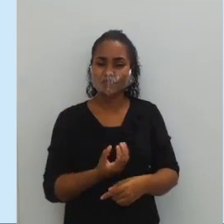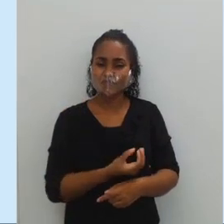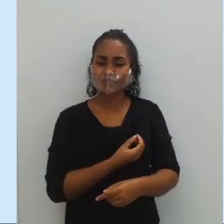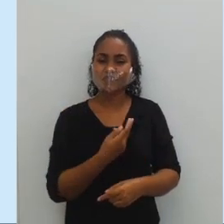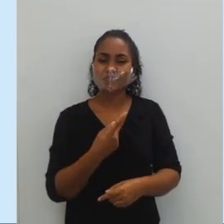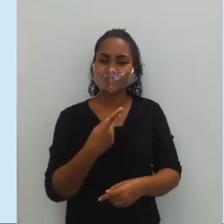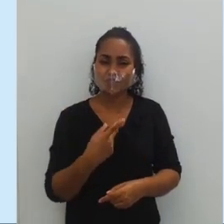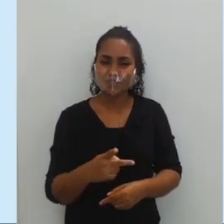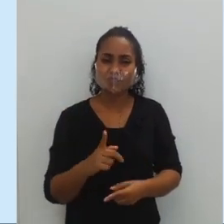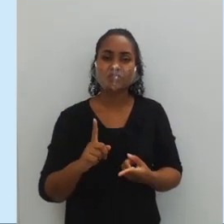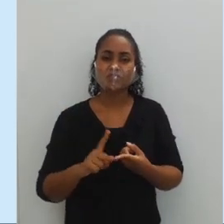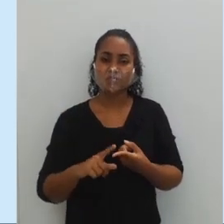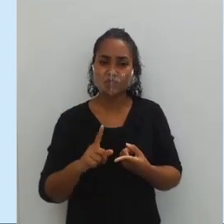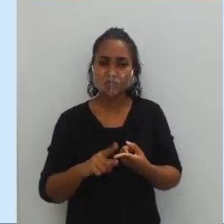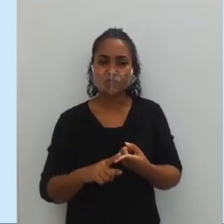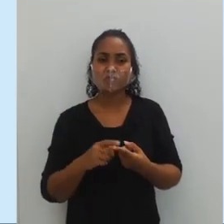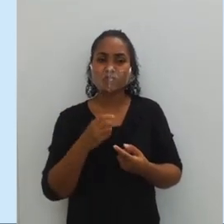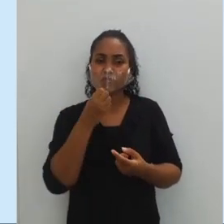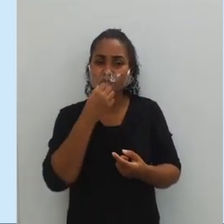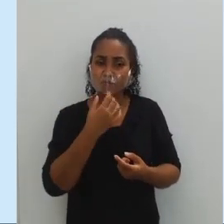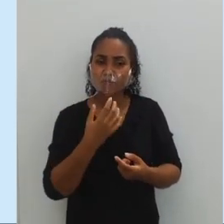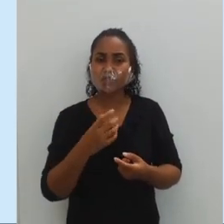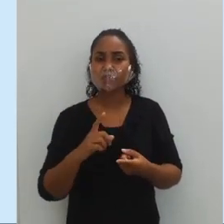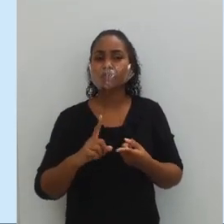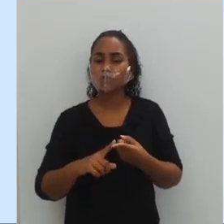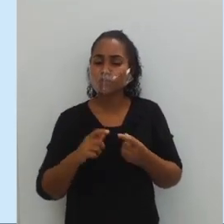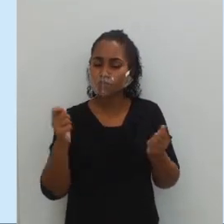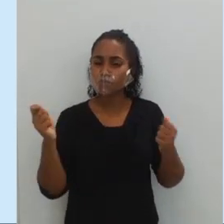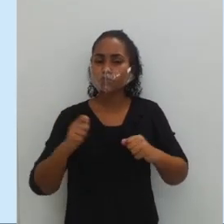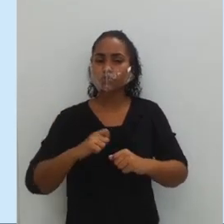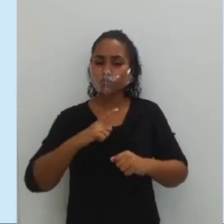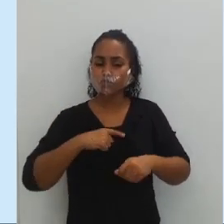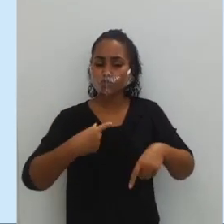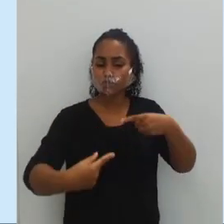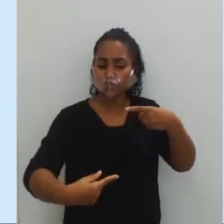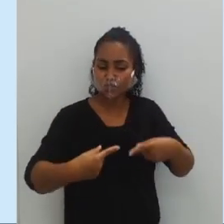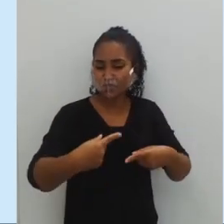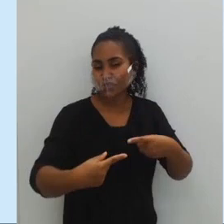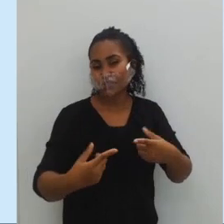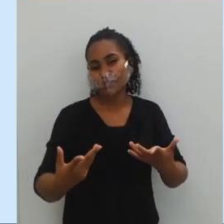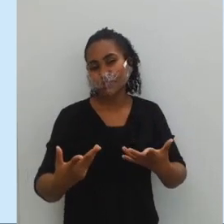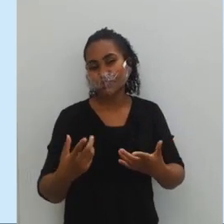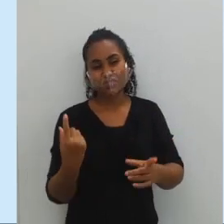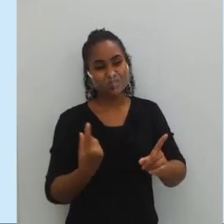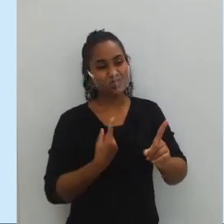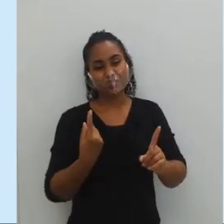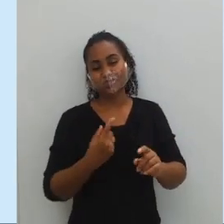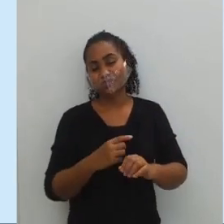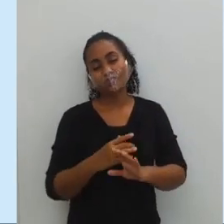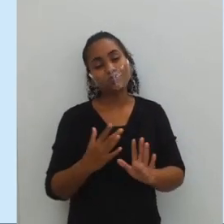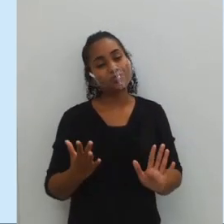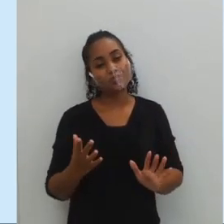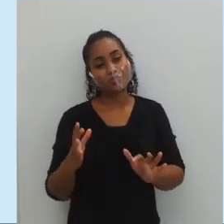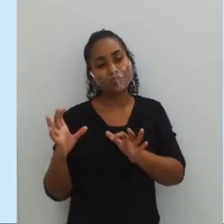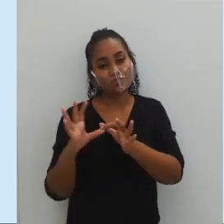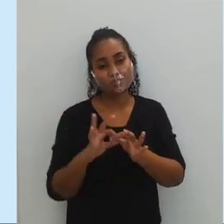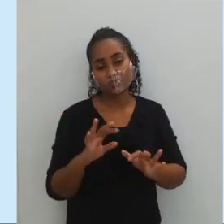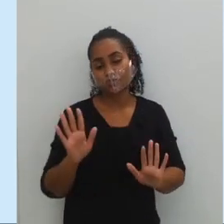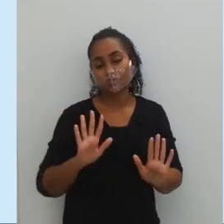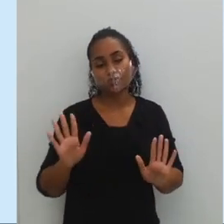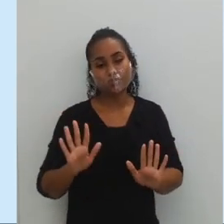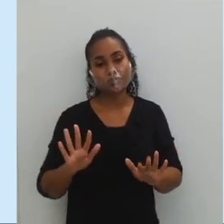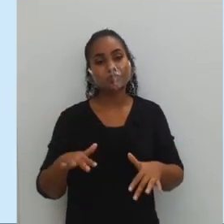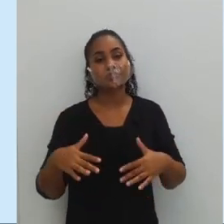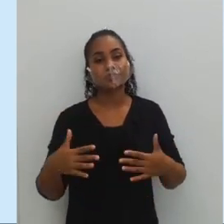a existência dela e que ela esteja bem saudável para que a luta aconteça. Porque não dá para lutar sozinho, né? Não nesse